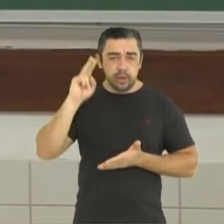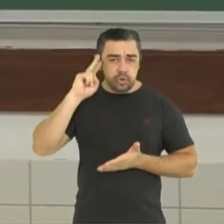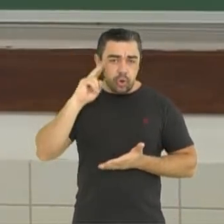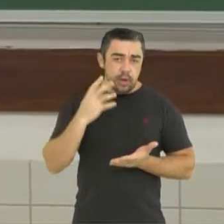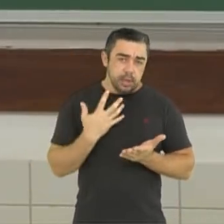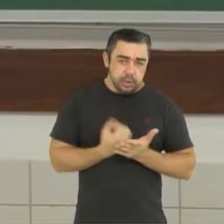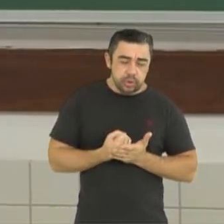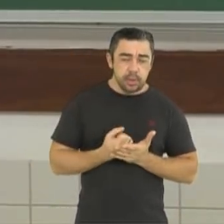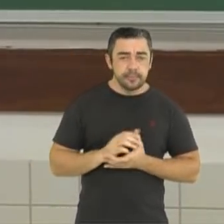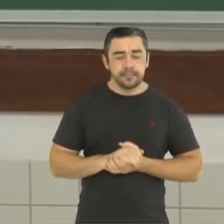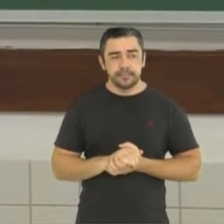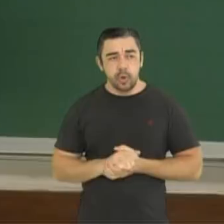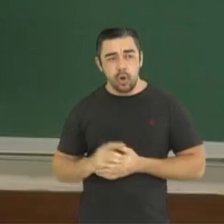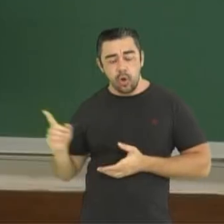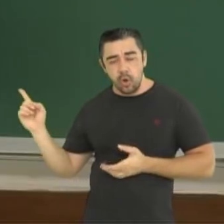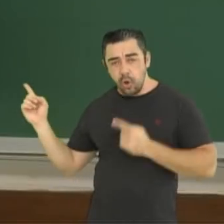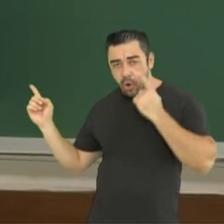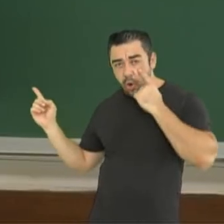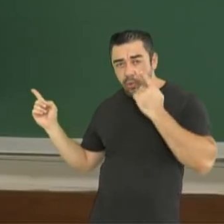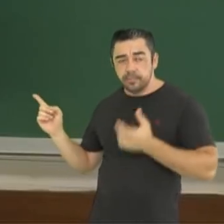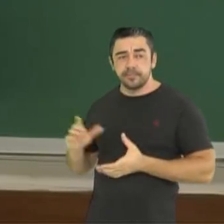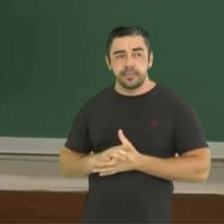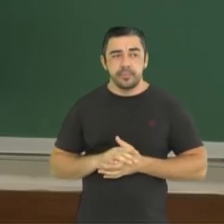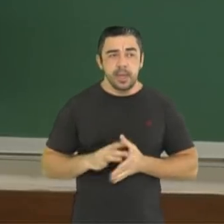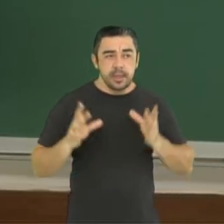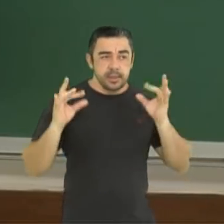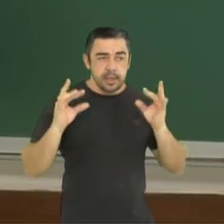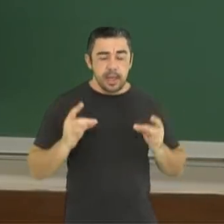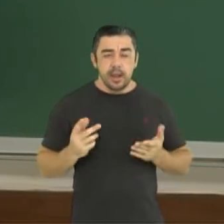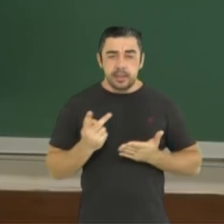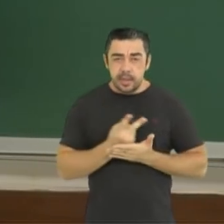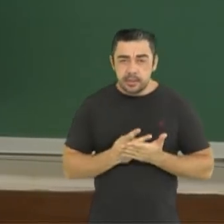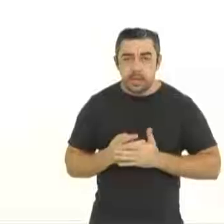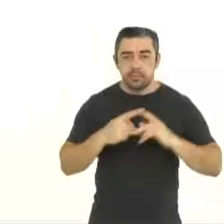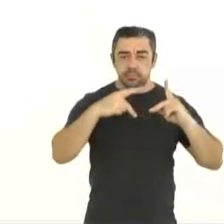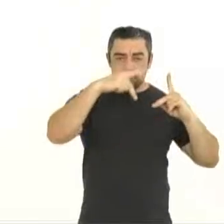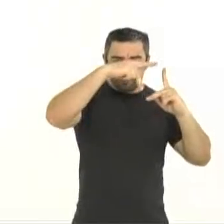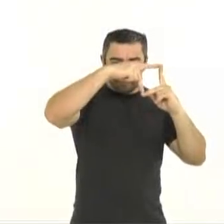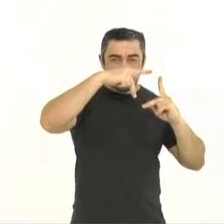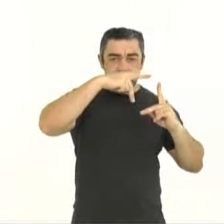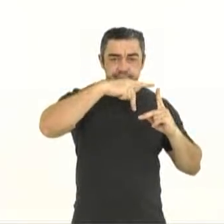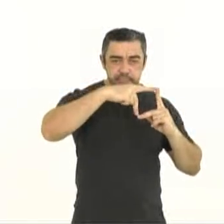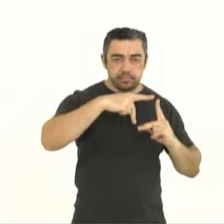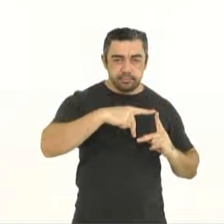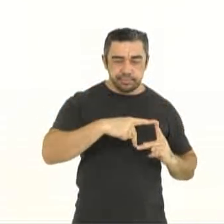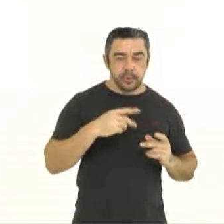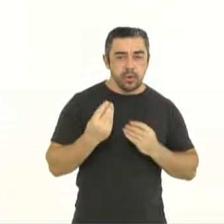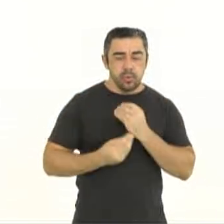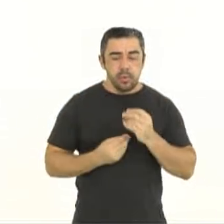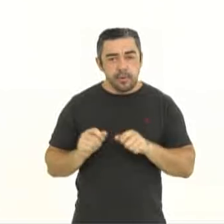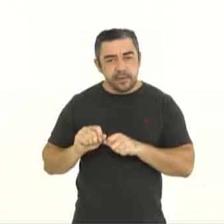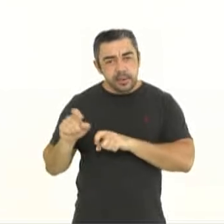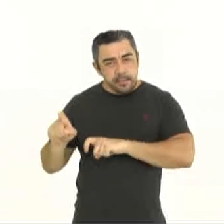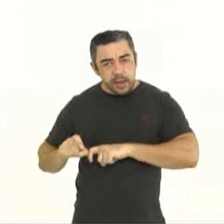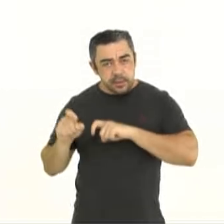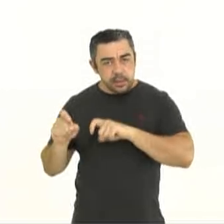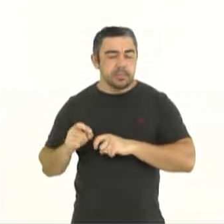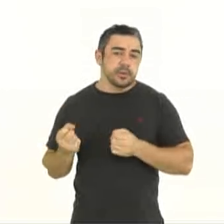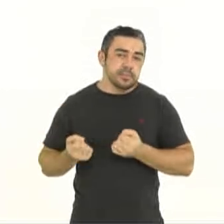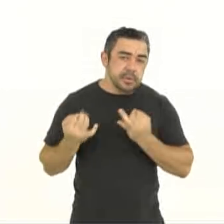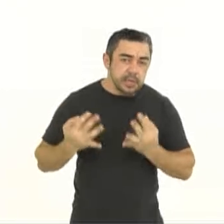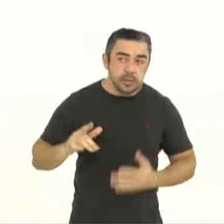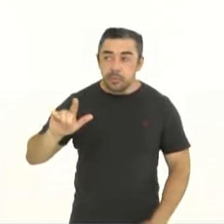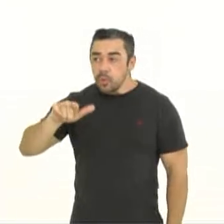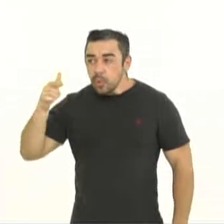sua civilização. Olha que bacana, olha os detalhes, exatamente o detalhe da plantação, olha lá, como se eles estivessem contando para as